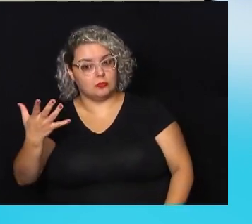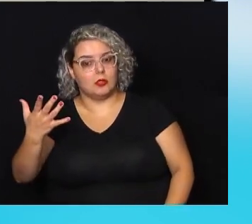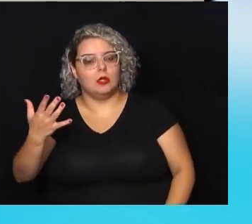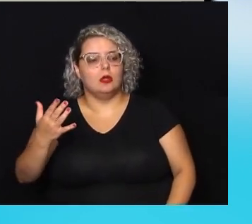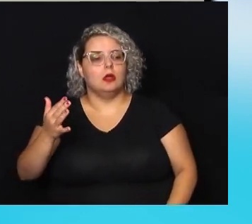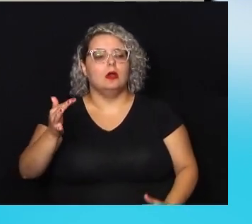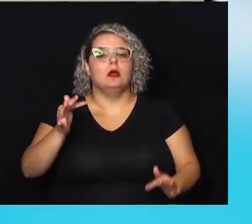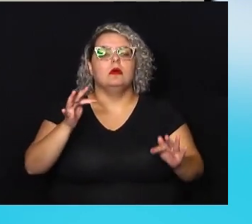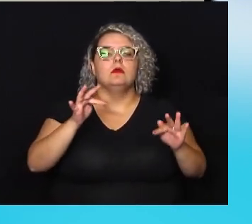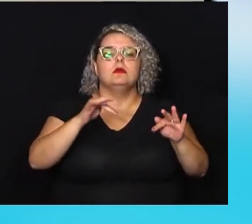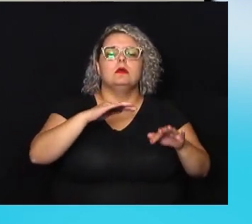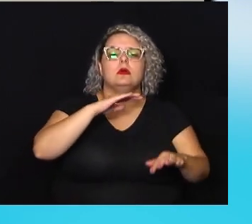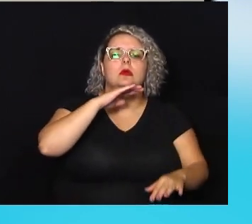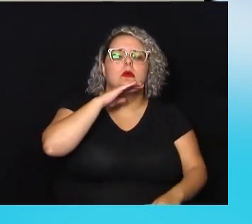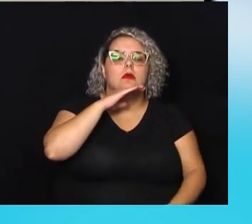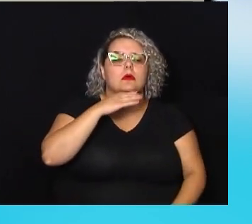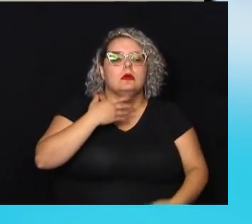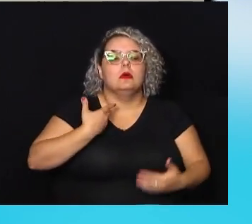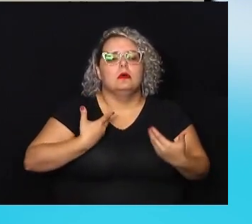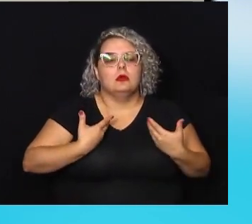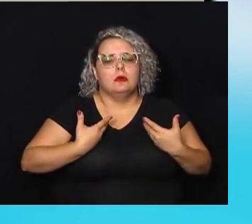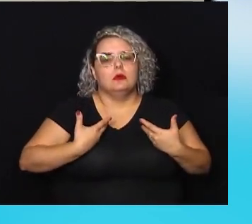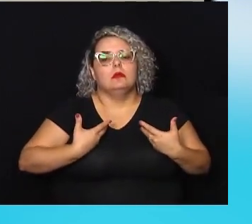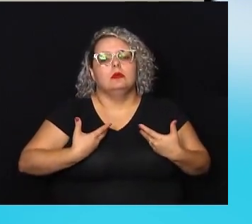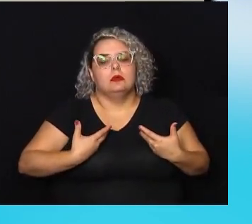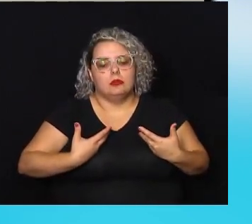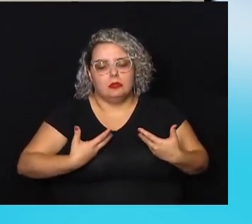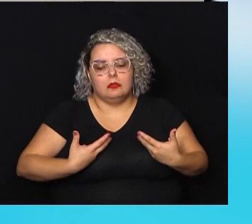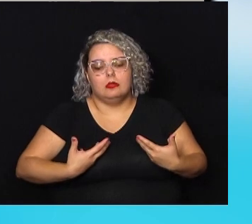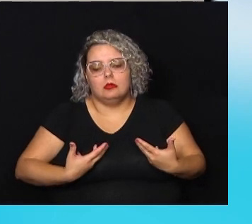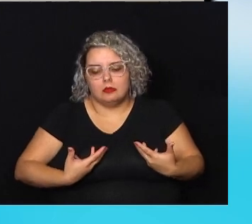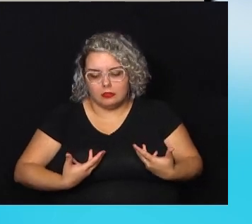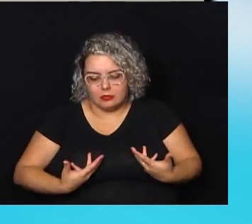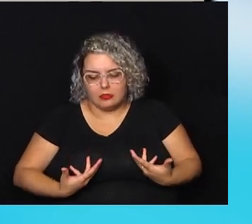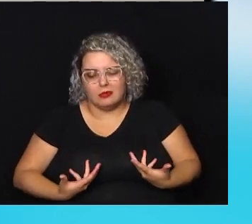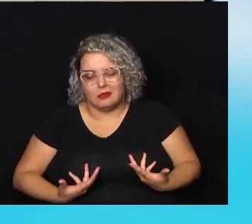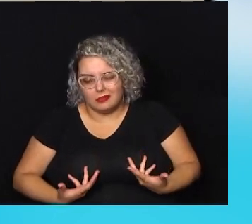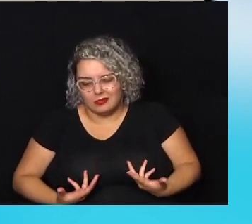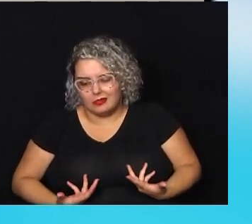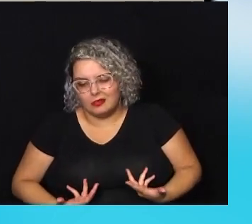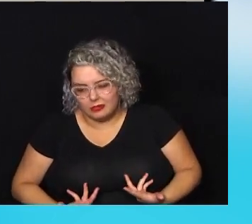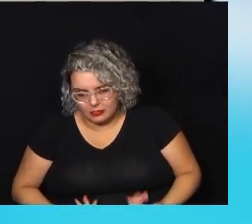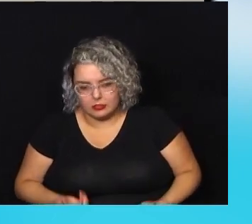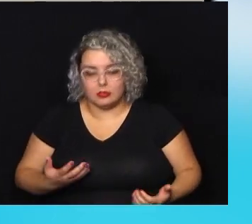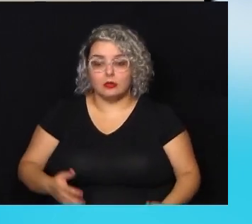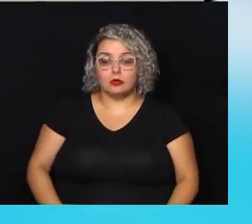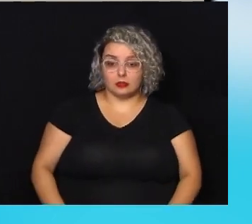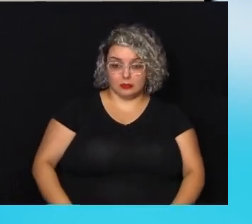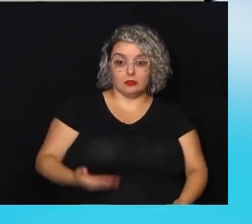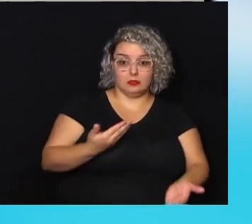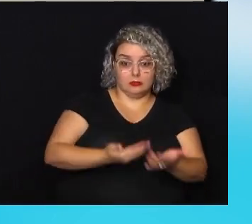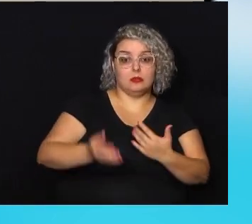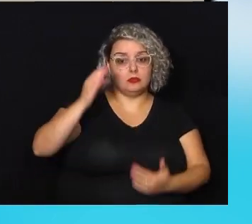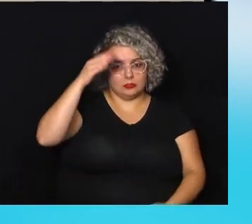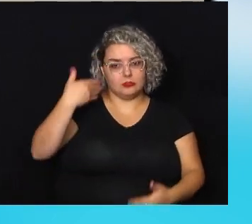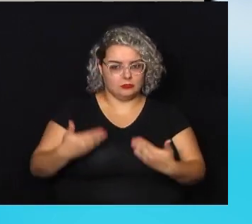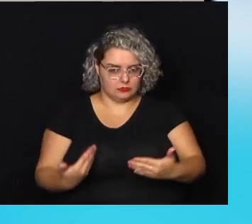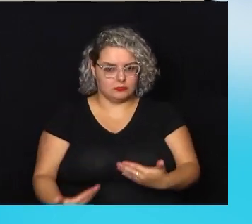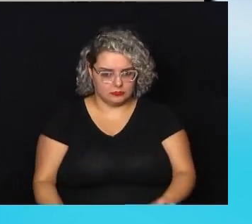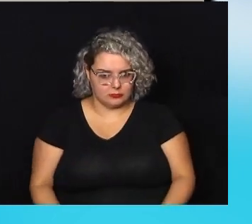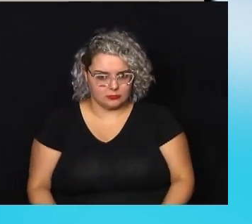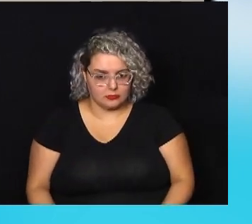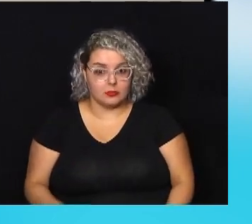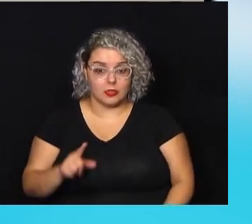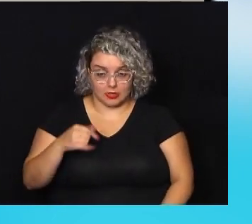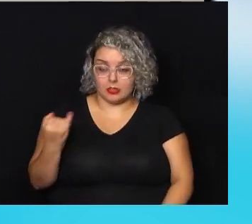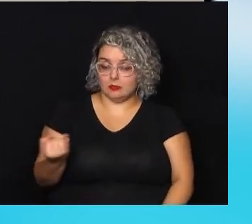ativos durante a manhã, mas à medida que o dia passa, eles perdem um pouco mais dessa capacidade, né, de trabalho,